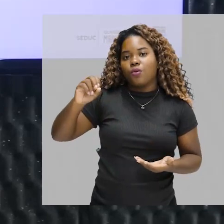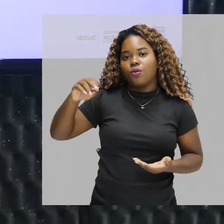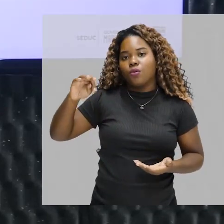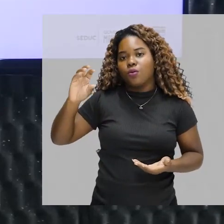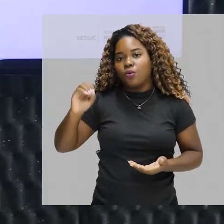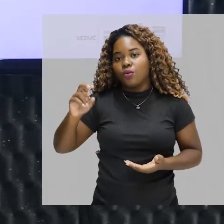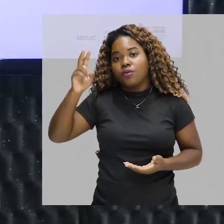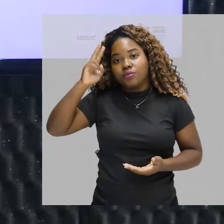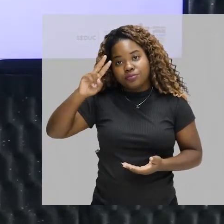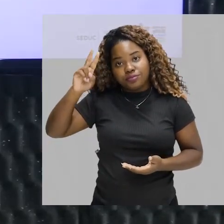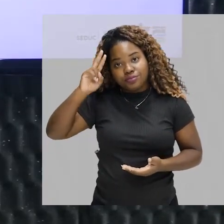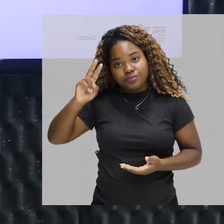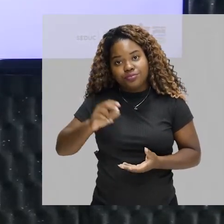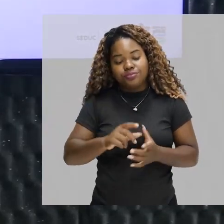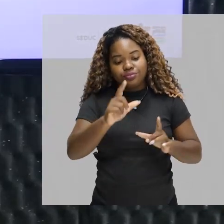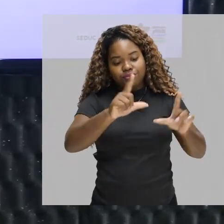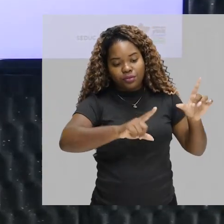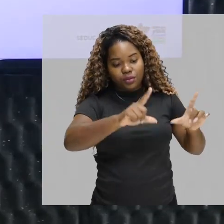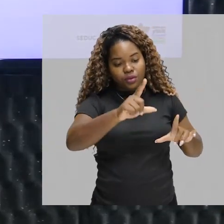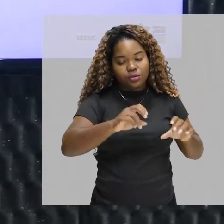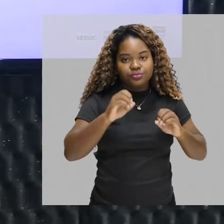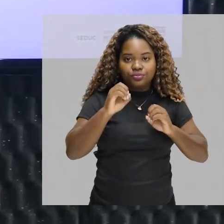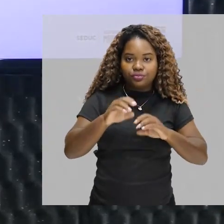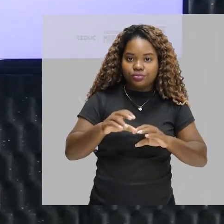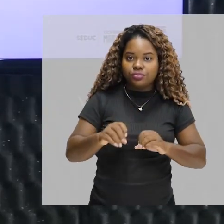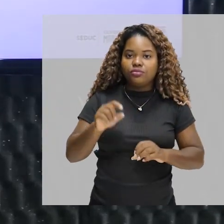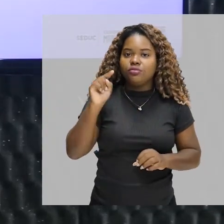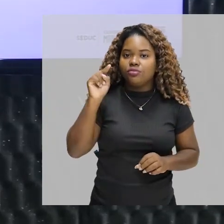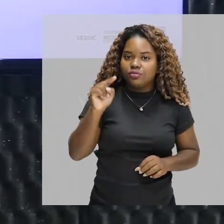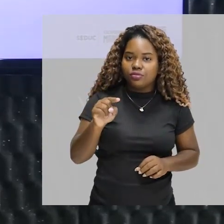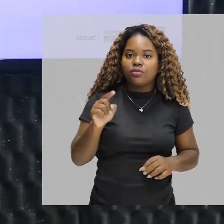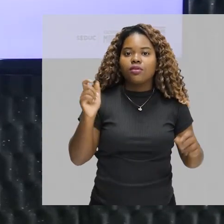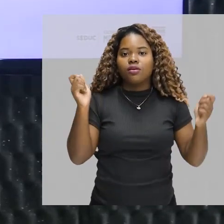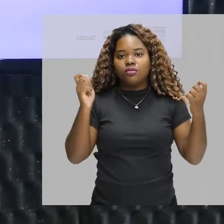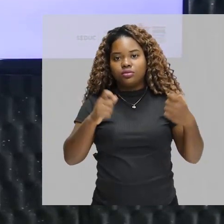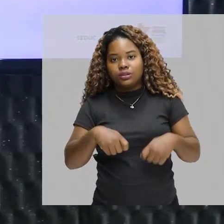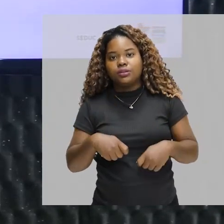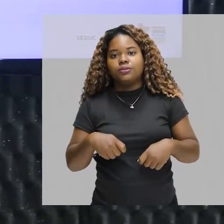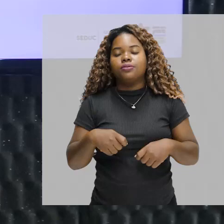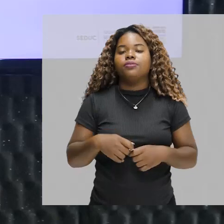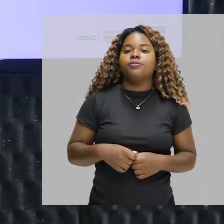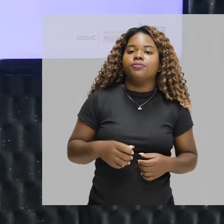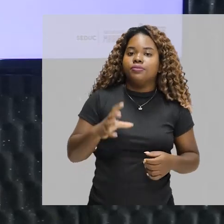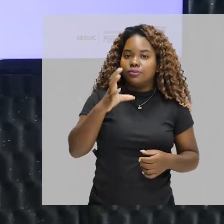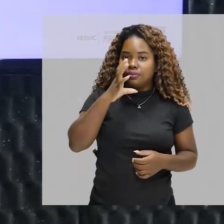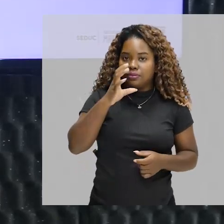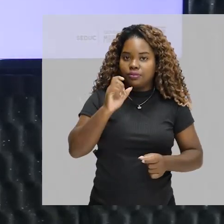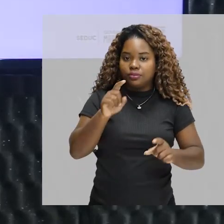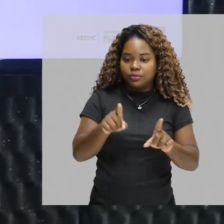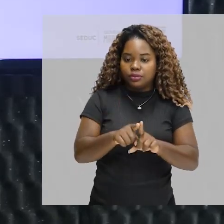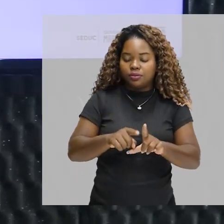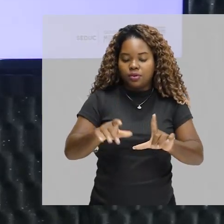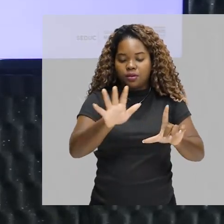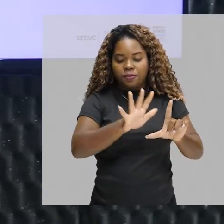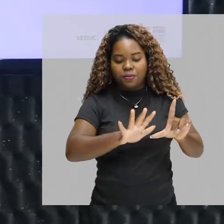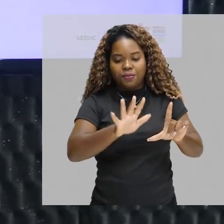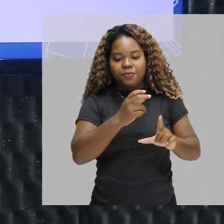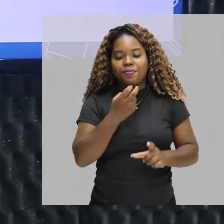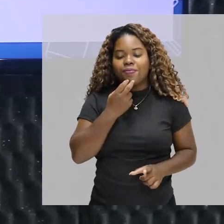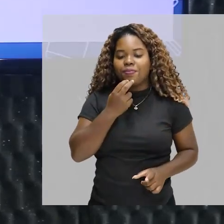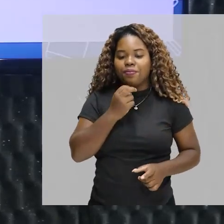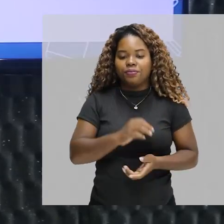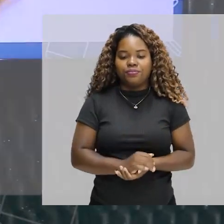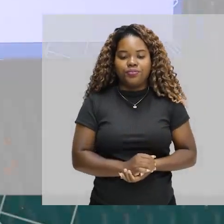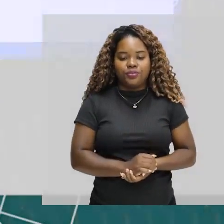da TV Educação, você pode ver também as nossas aulas na plataforma Gonçalves Dias.